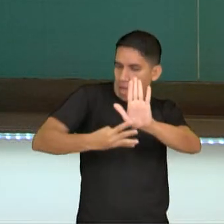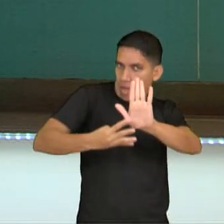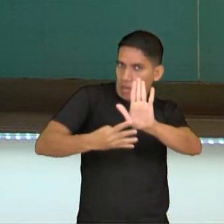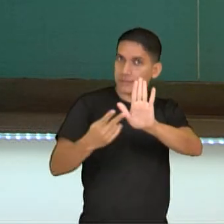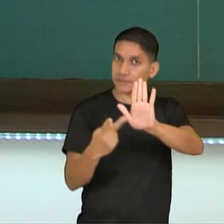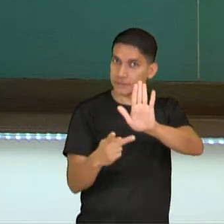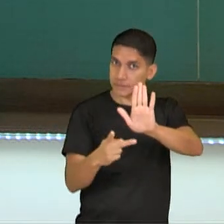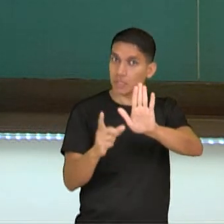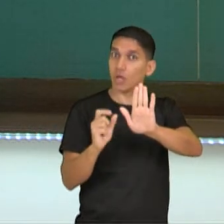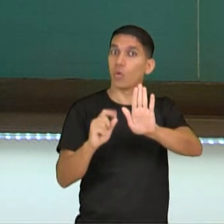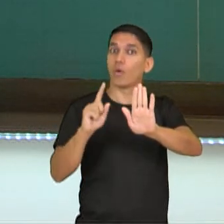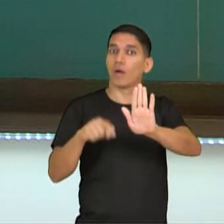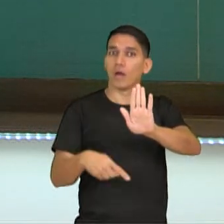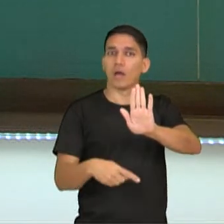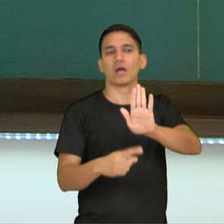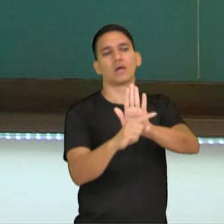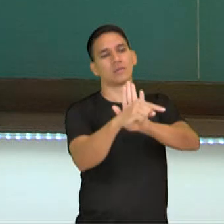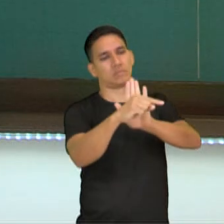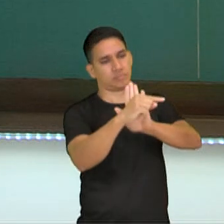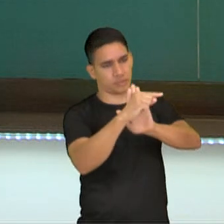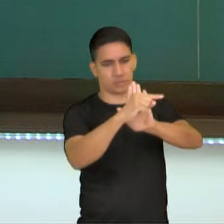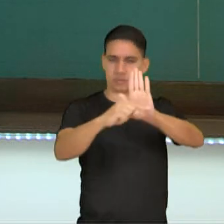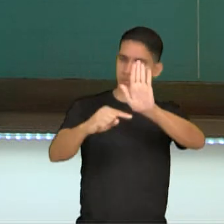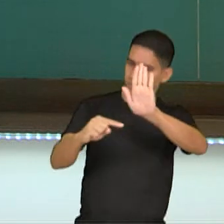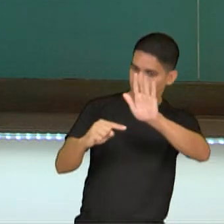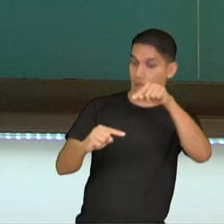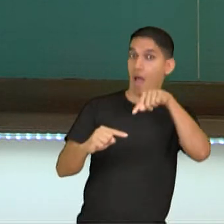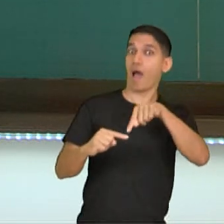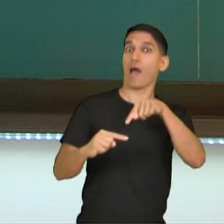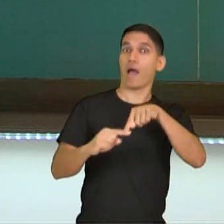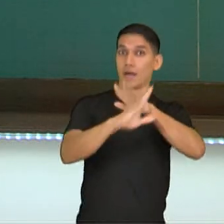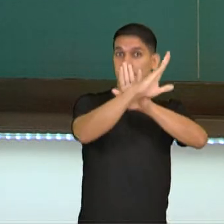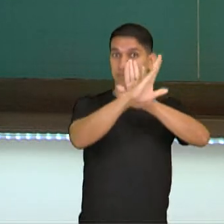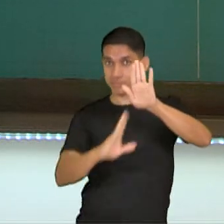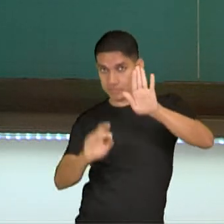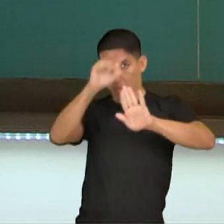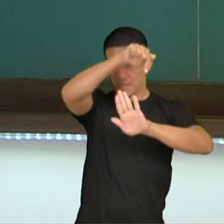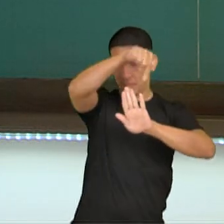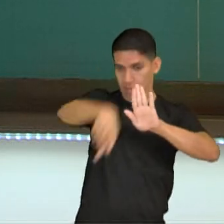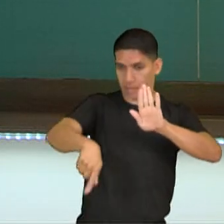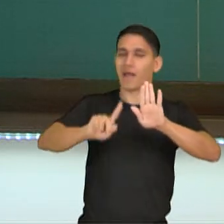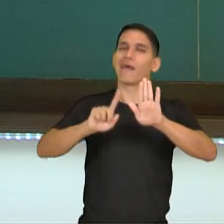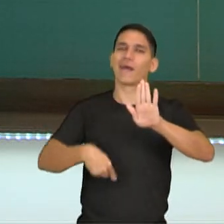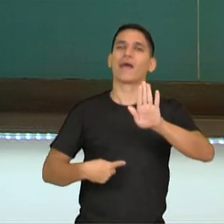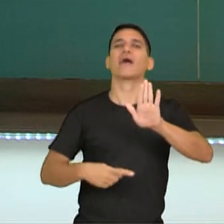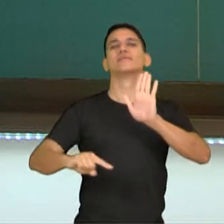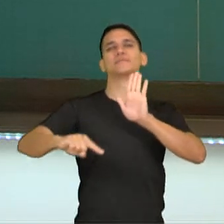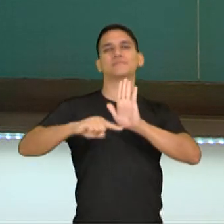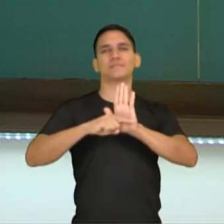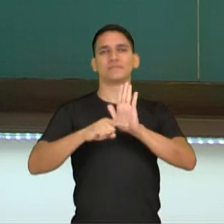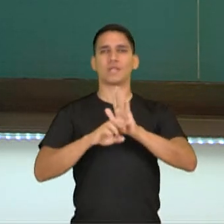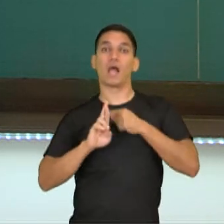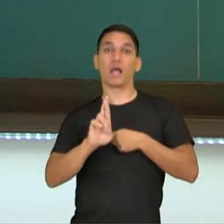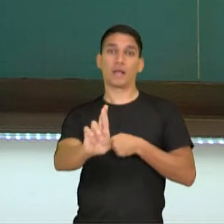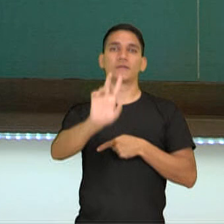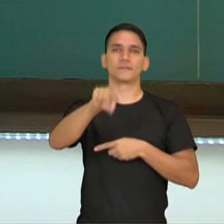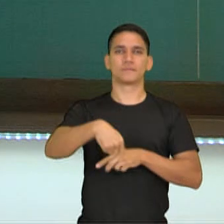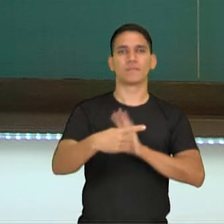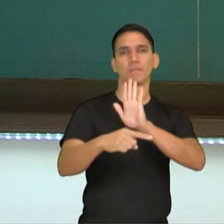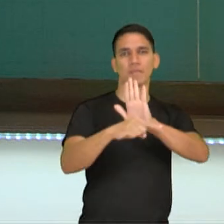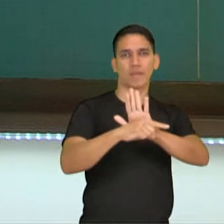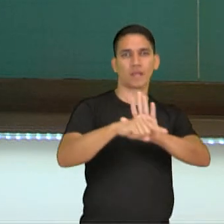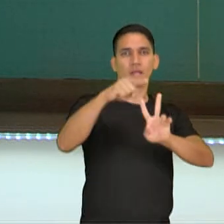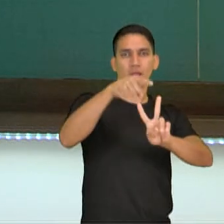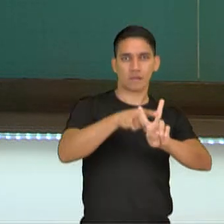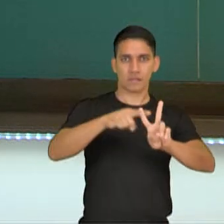quarto quadrante, o quarto quadrante ele projeta para baixo, então a tangente é negativa. Na hora de responder, eu vou